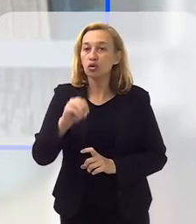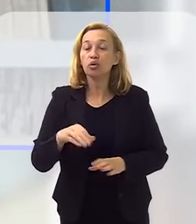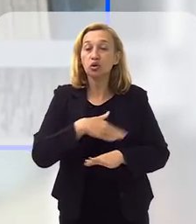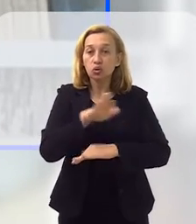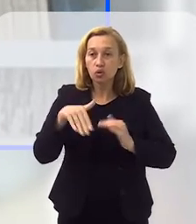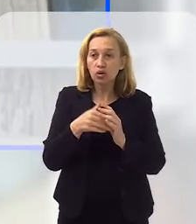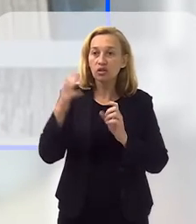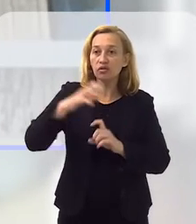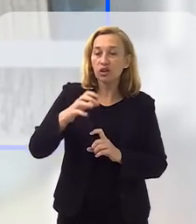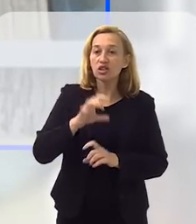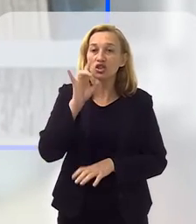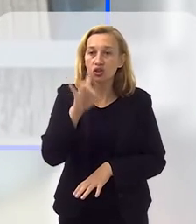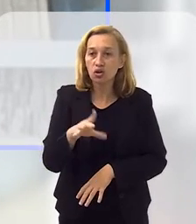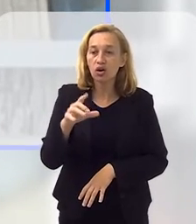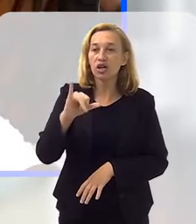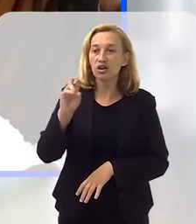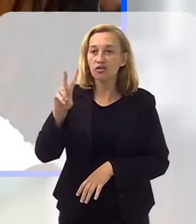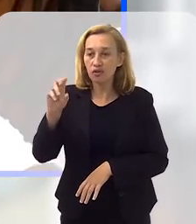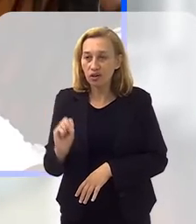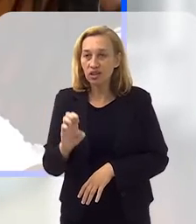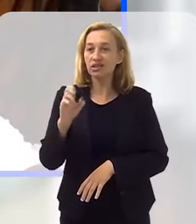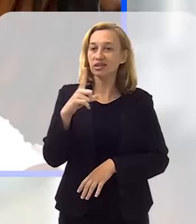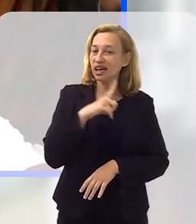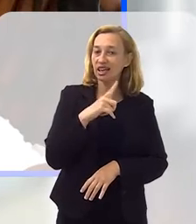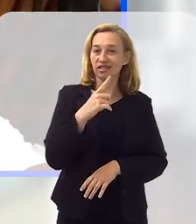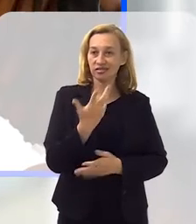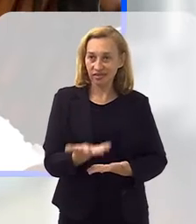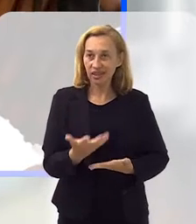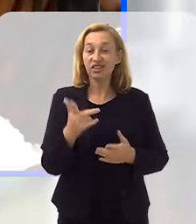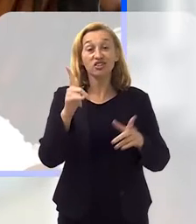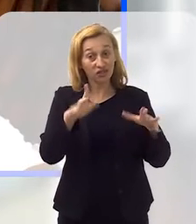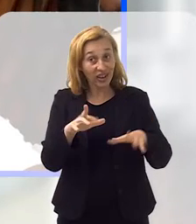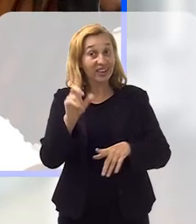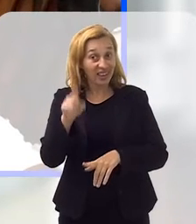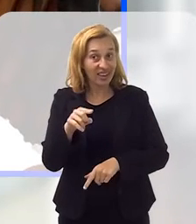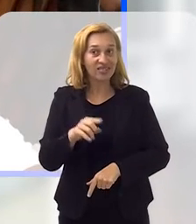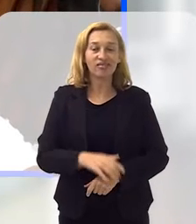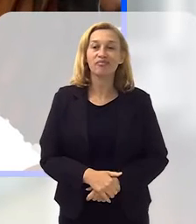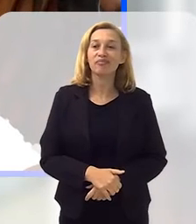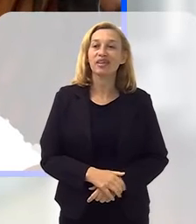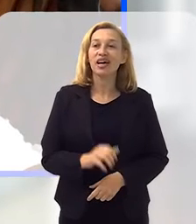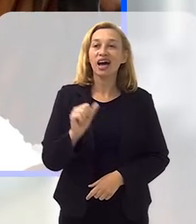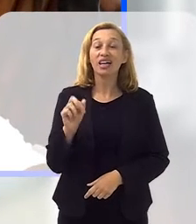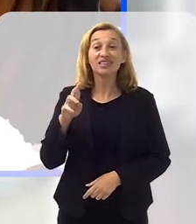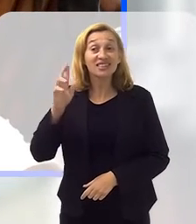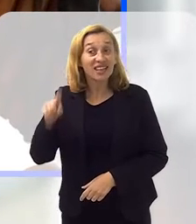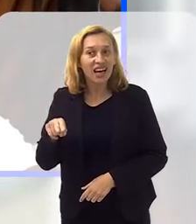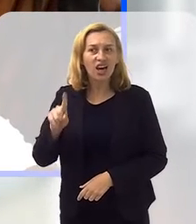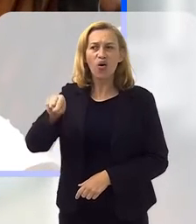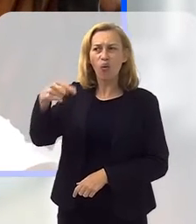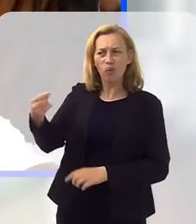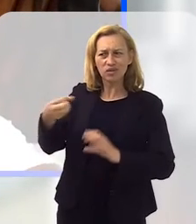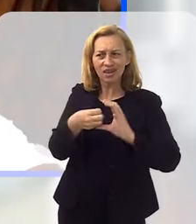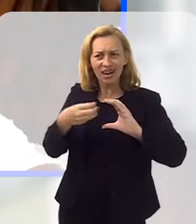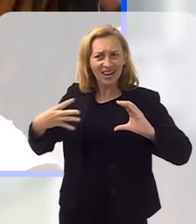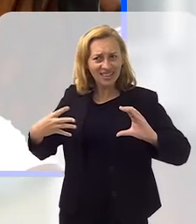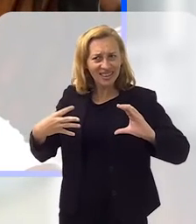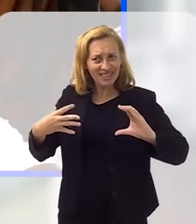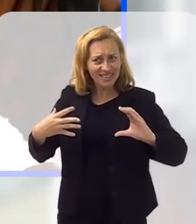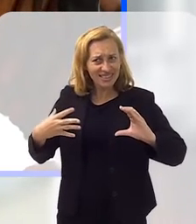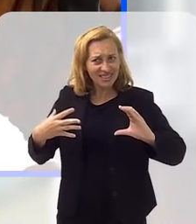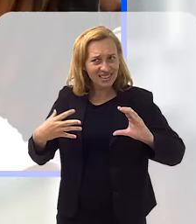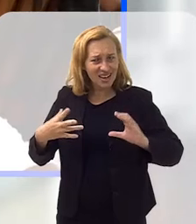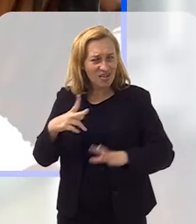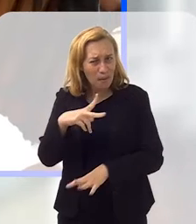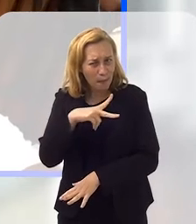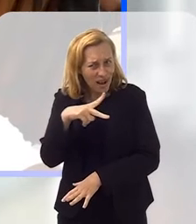todas essas influências só a Dona Ivone teve. Isso não é exagero nenhum a É gente dizer. diferenciado mesmo, né? André, e outra